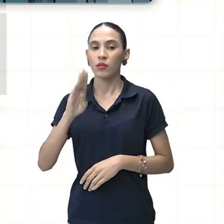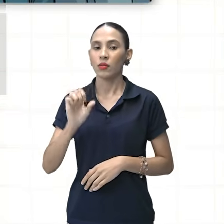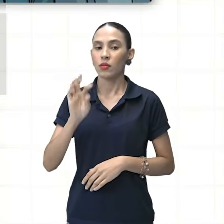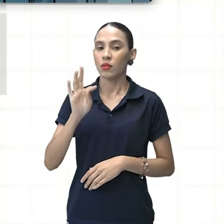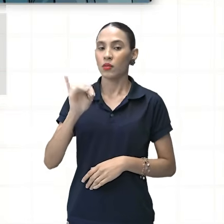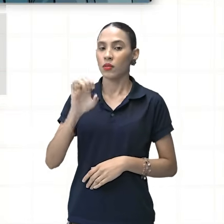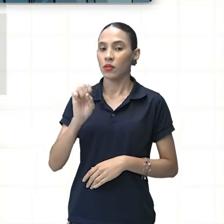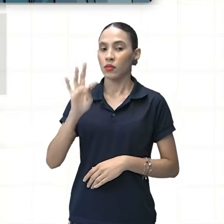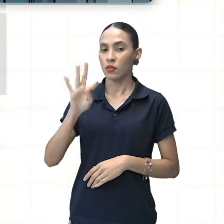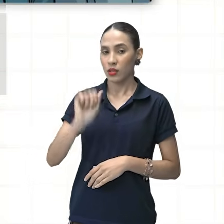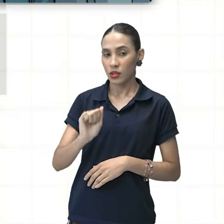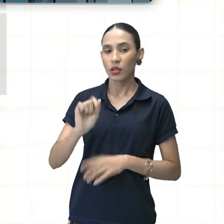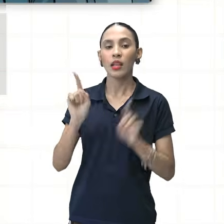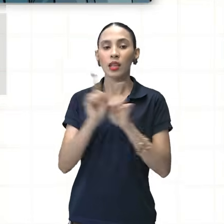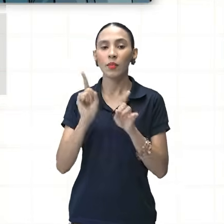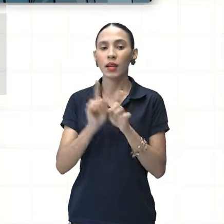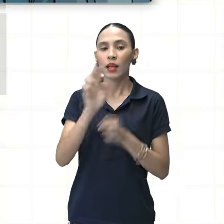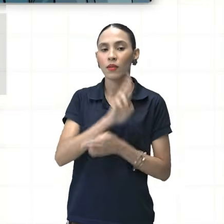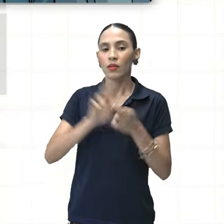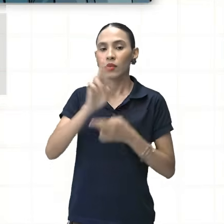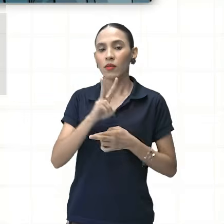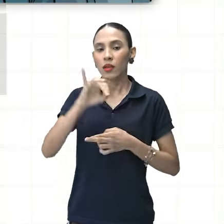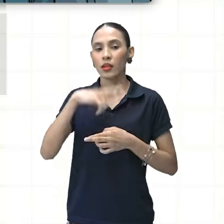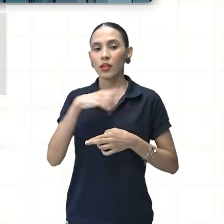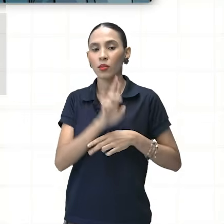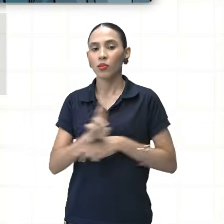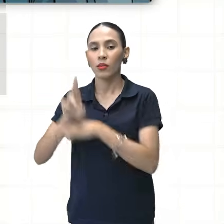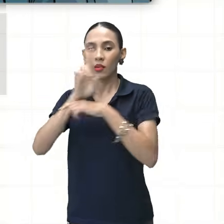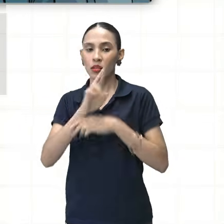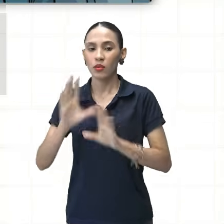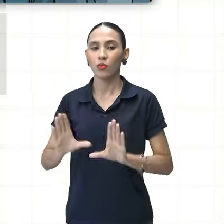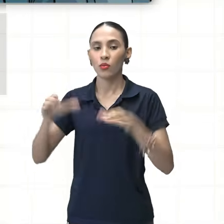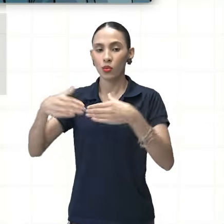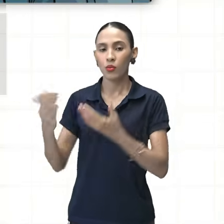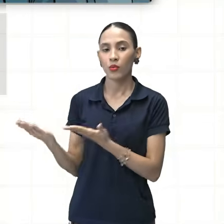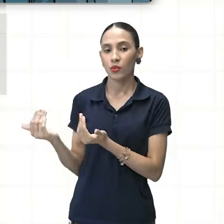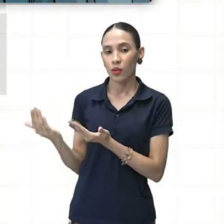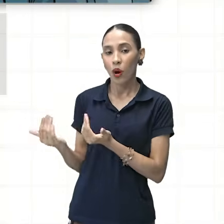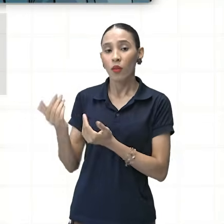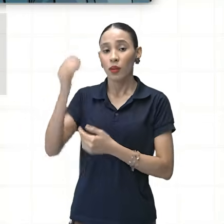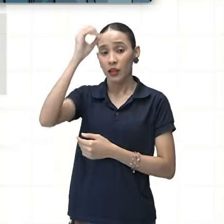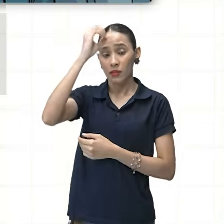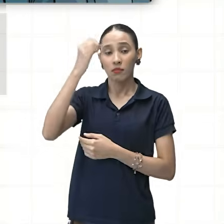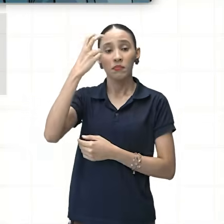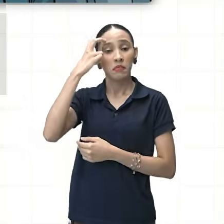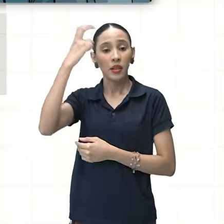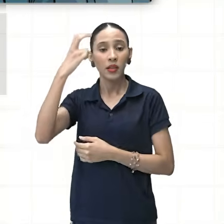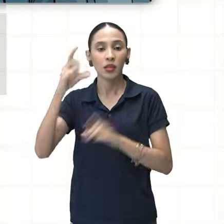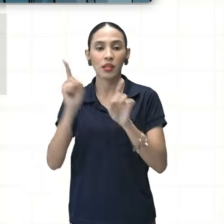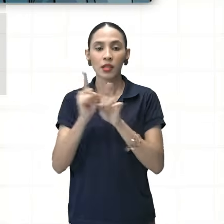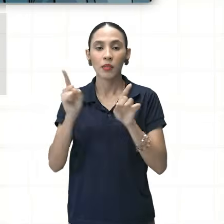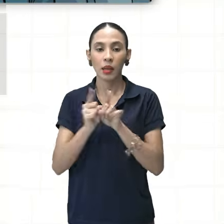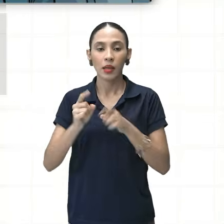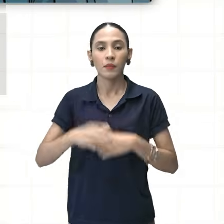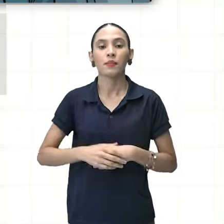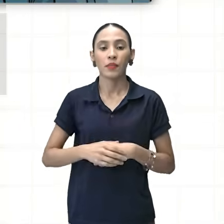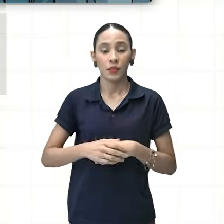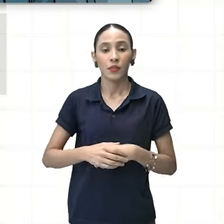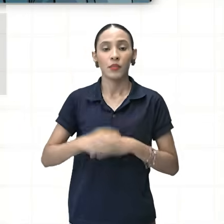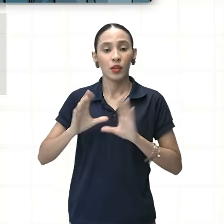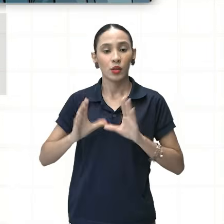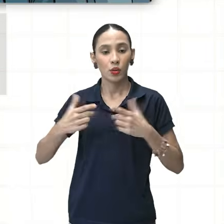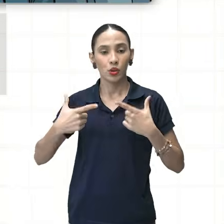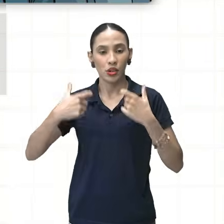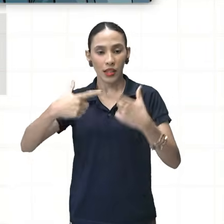E essa revolução ela vai ser liderada por um grupo de jovens, intelectuais e guerrilheiros que